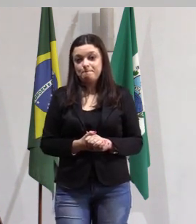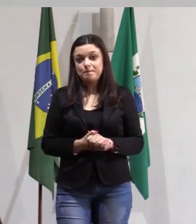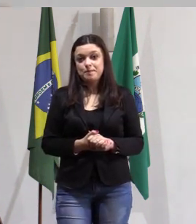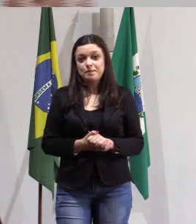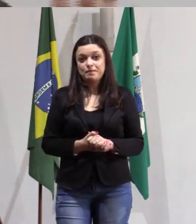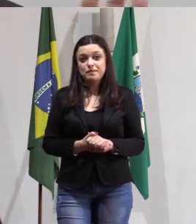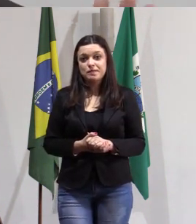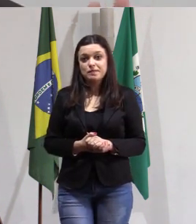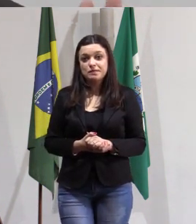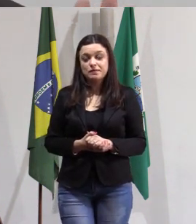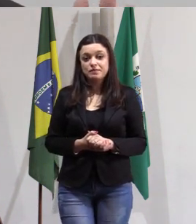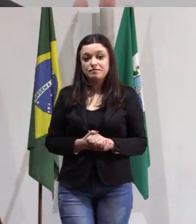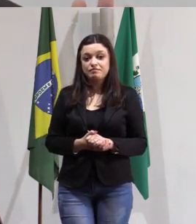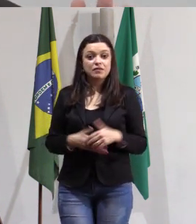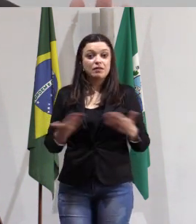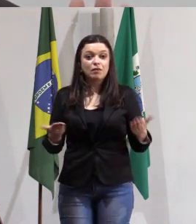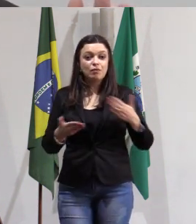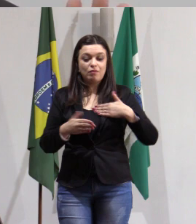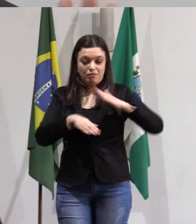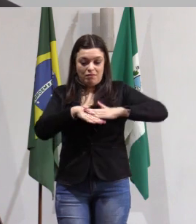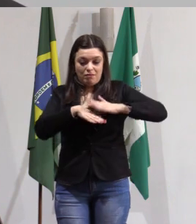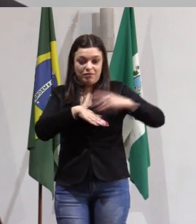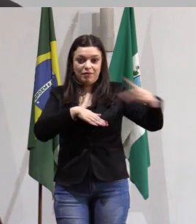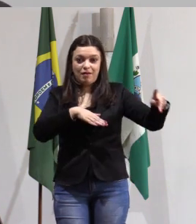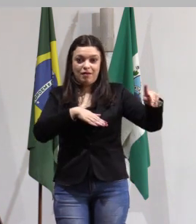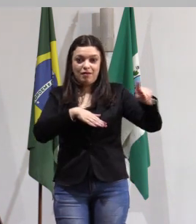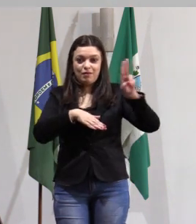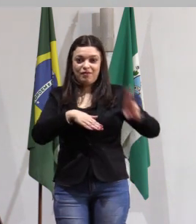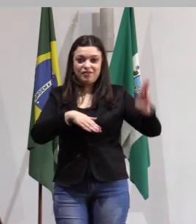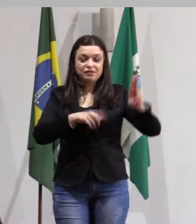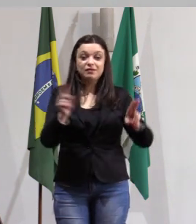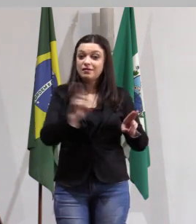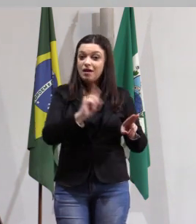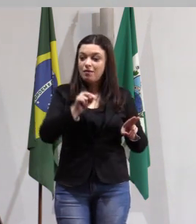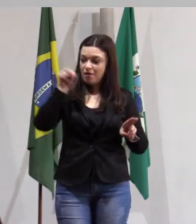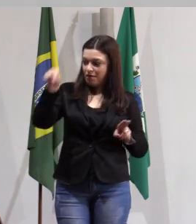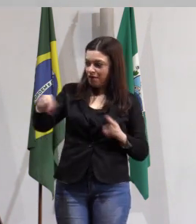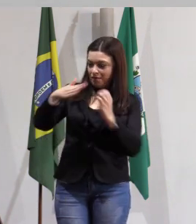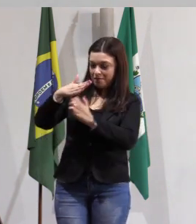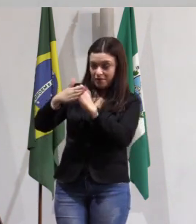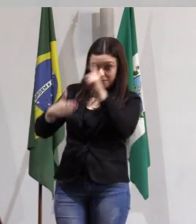Então, isso não está mais na mão da universidade, está na mão da organização social, é isso?